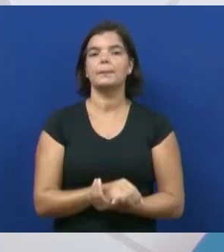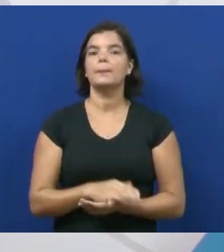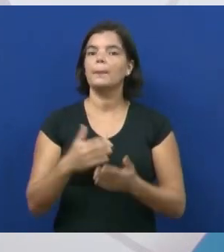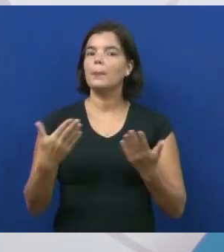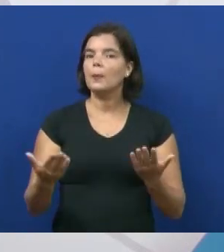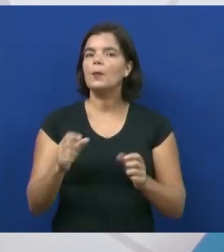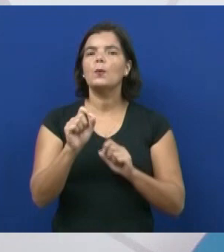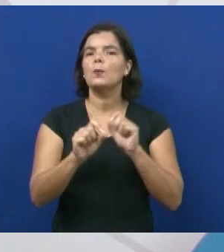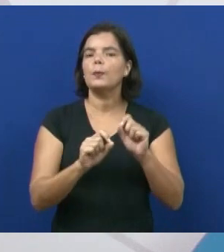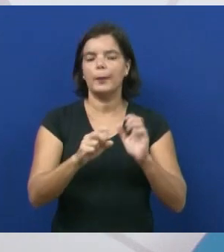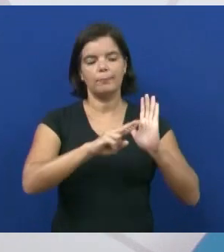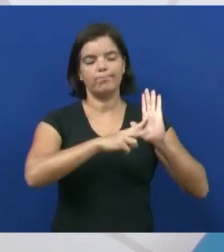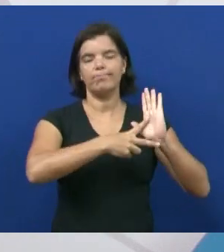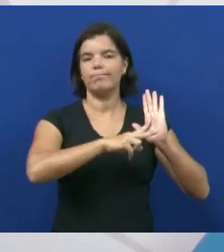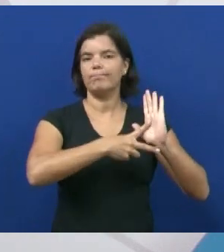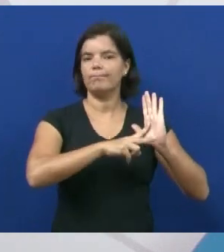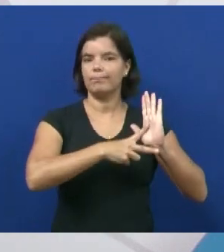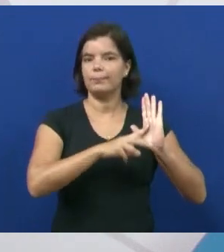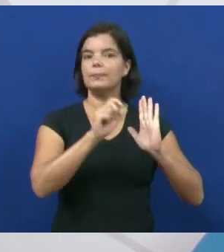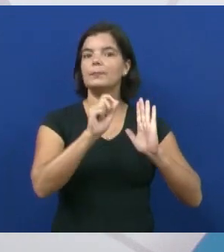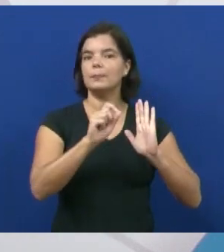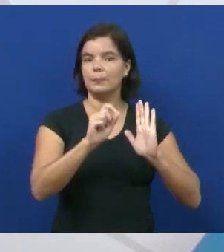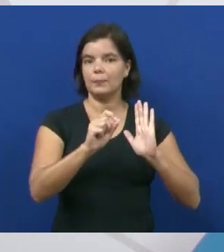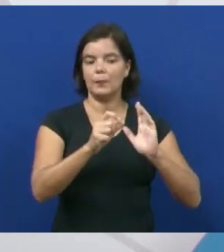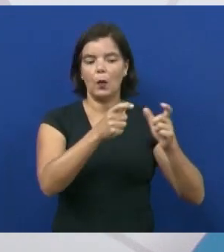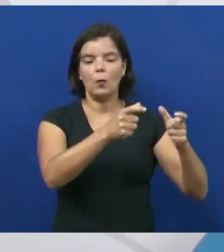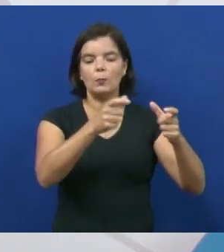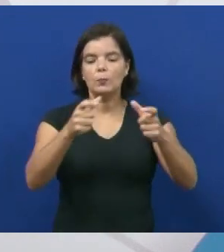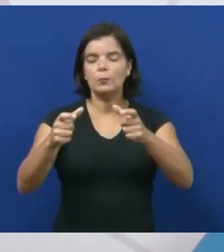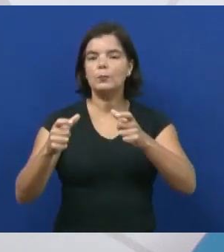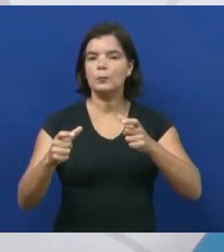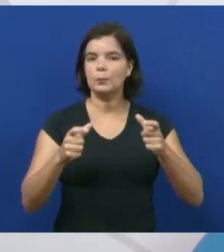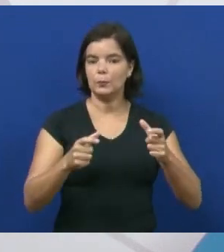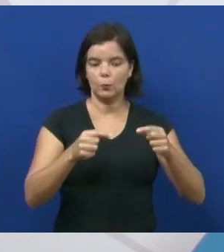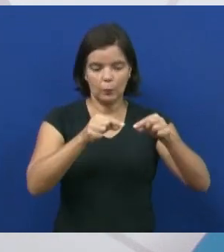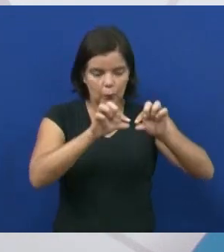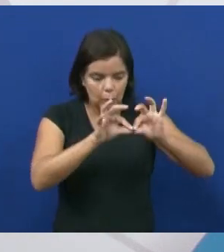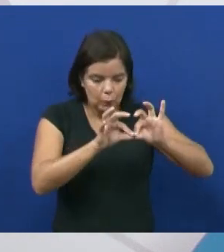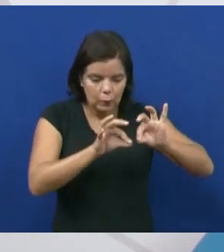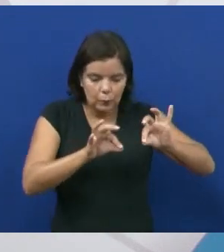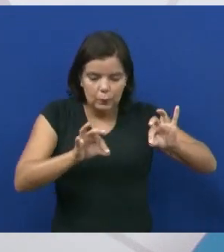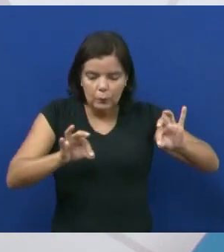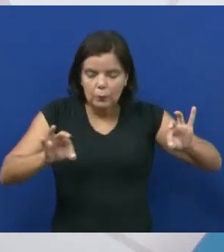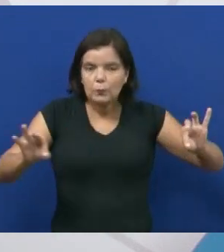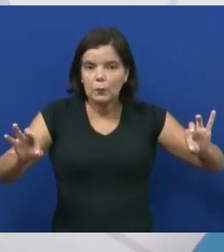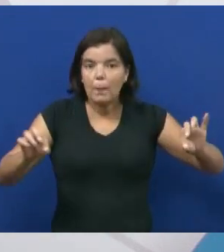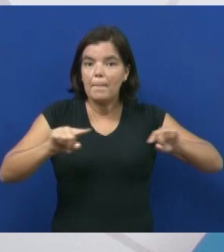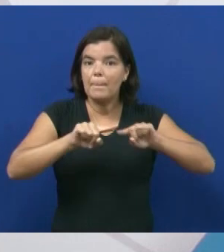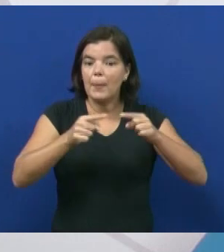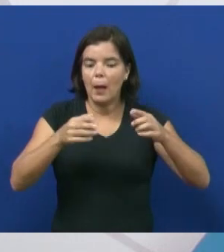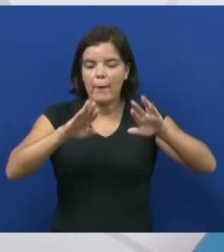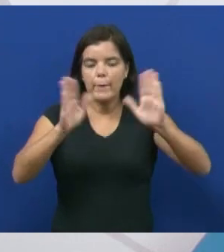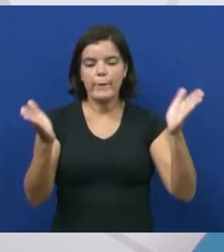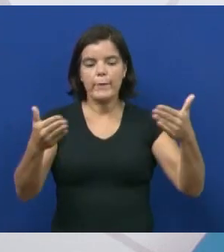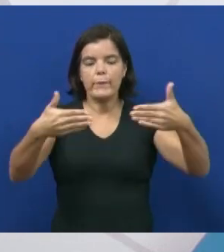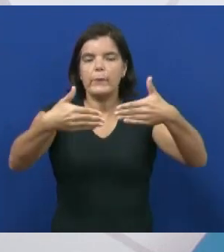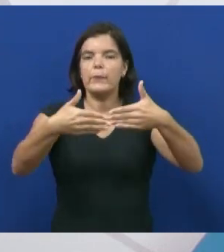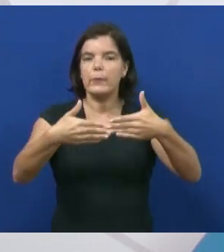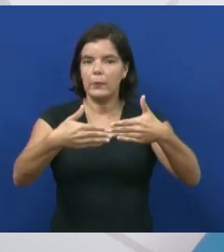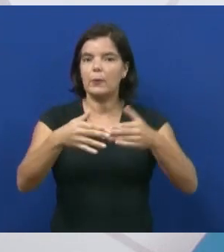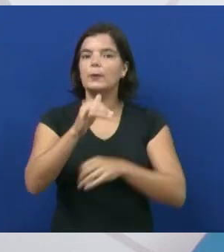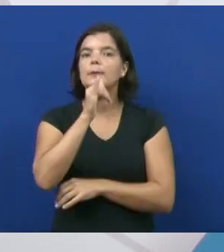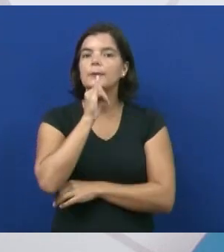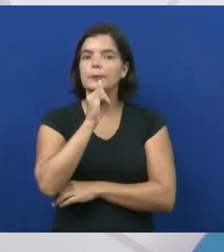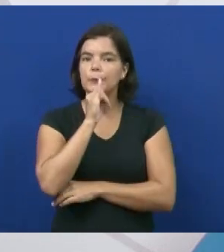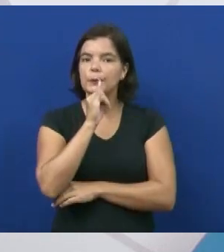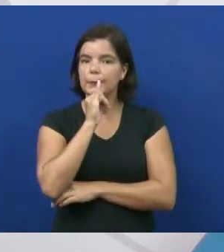Então, o que é um polígono? Polígono é uma região formada por linhas retas que são fechadas. Vamos ver aqui alguns